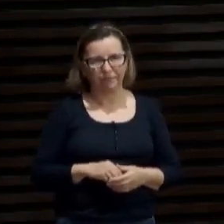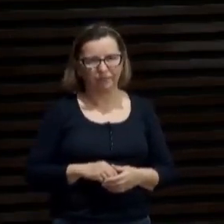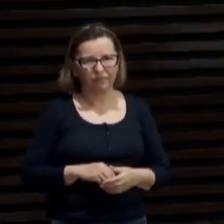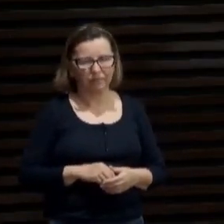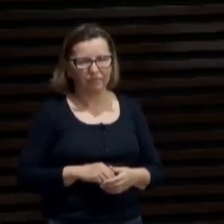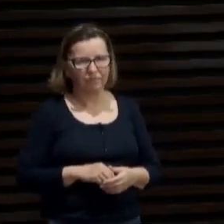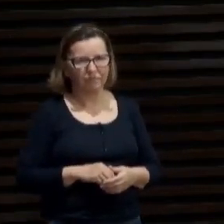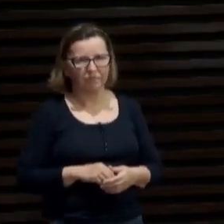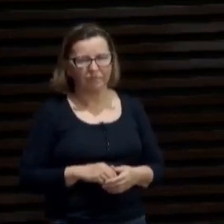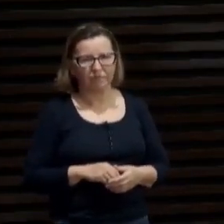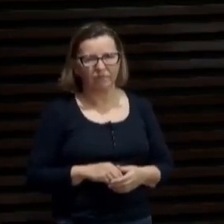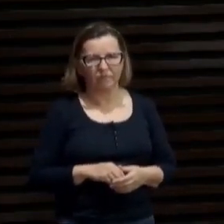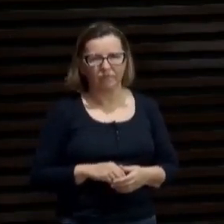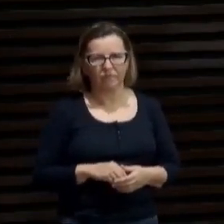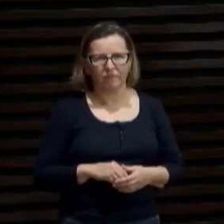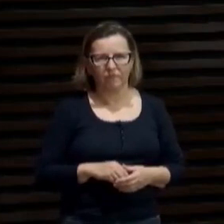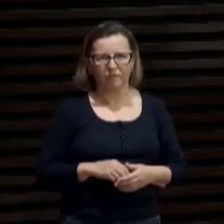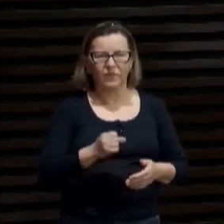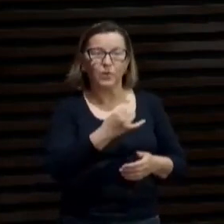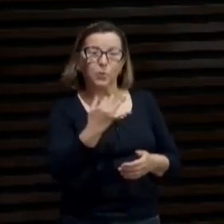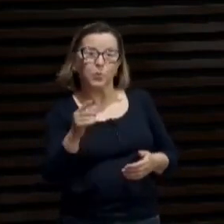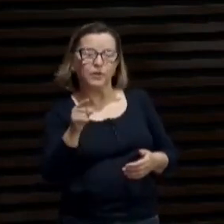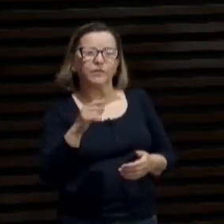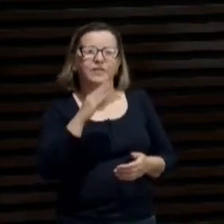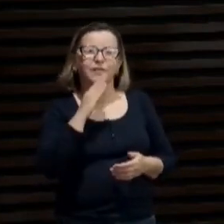O quanto você conhece da palavra de Deus?